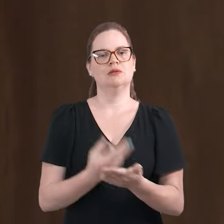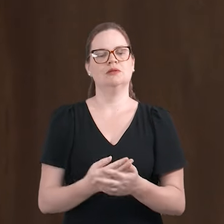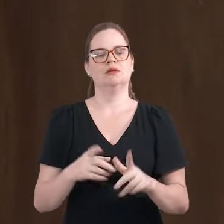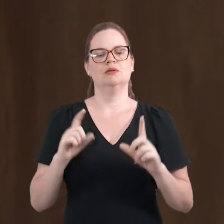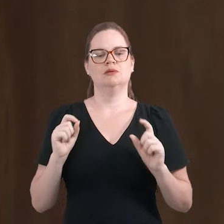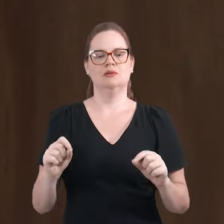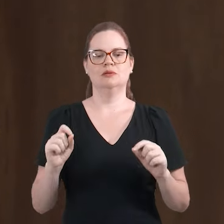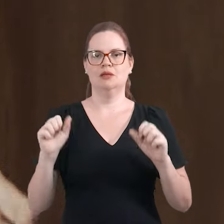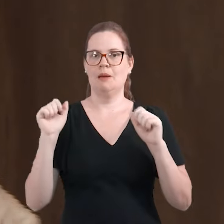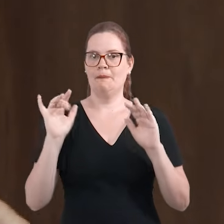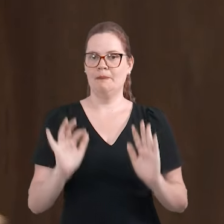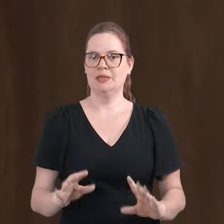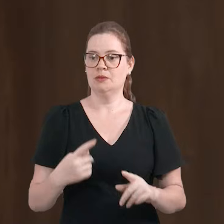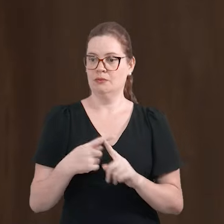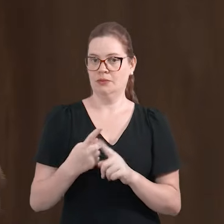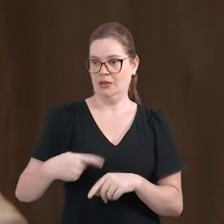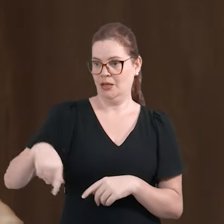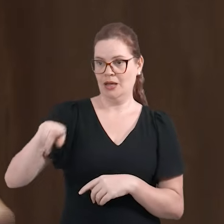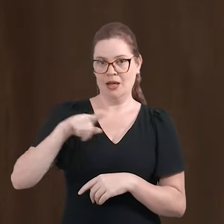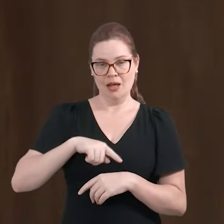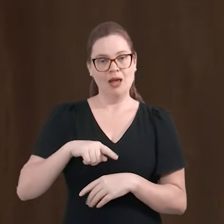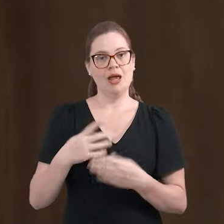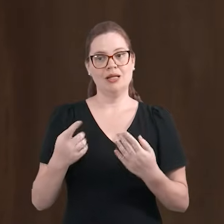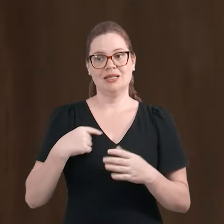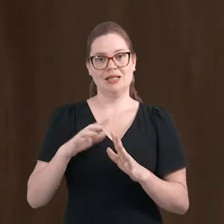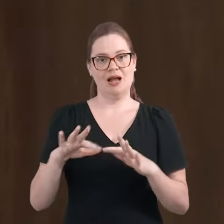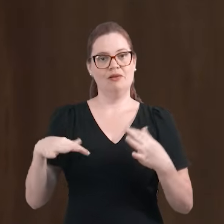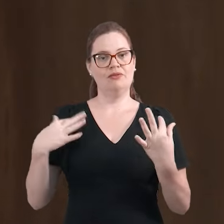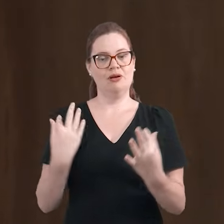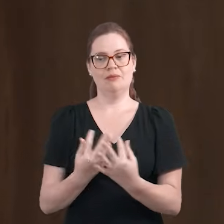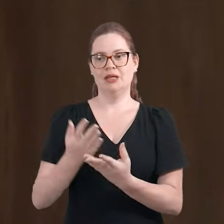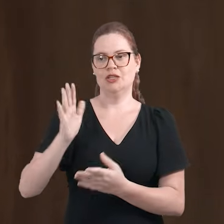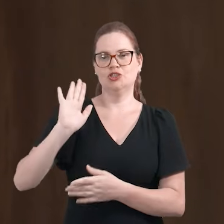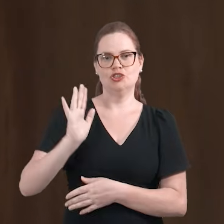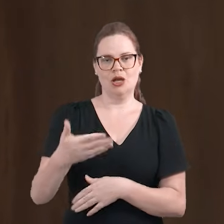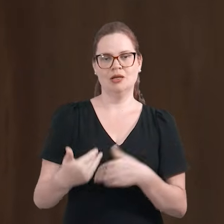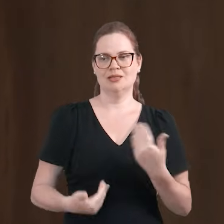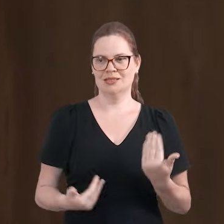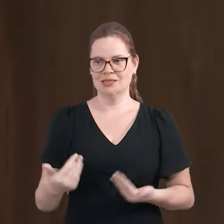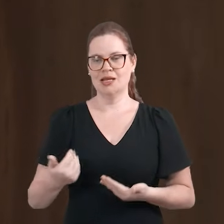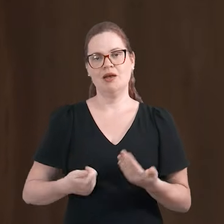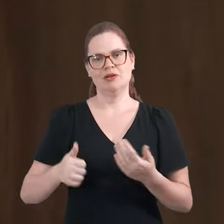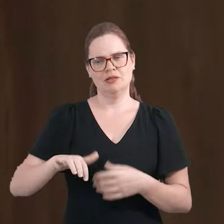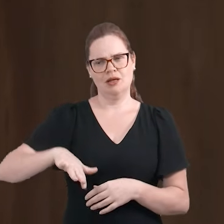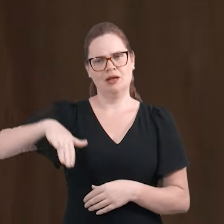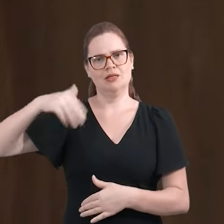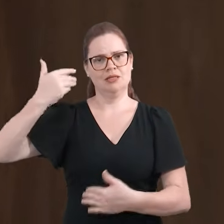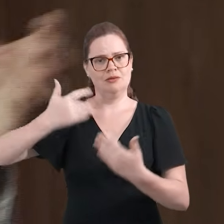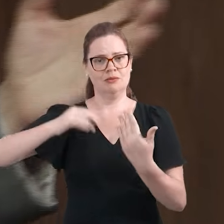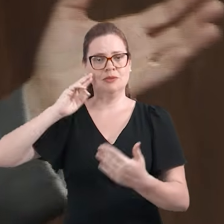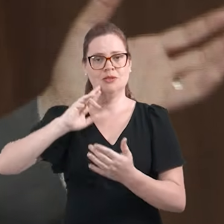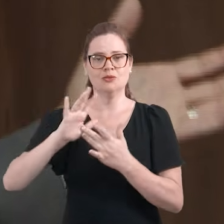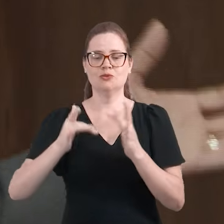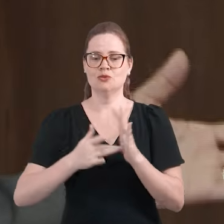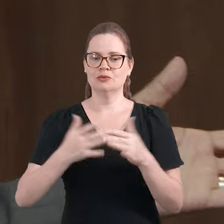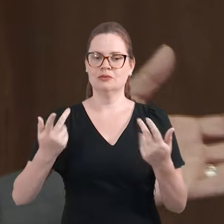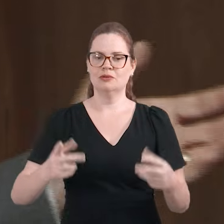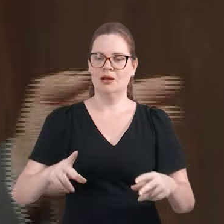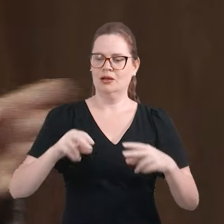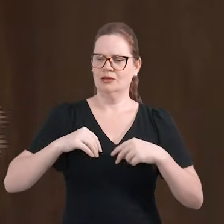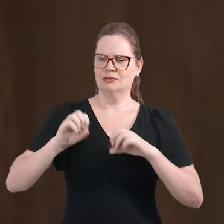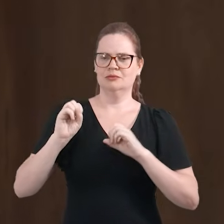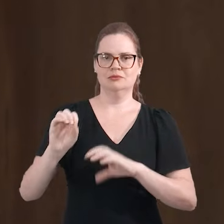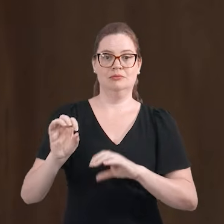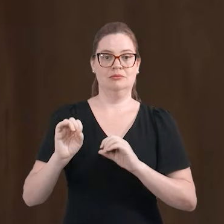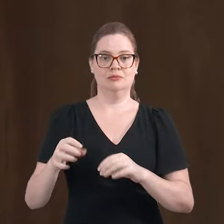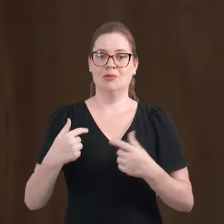assim, eles nasceram na obra, foram gerados na obra, a herança foi estabelecida, né, e que a mesma